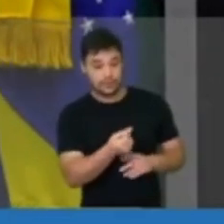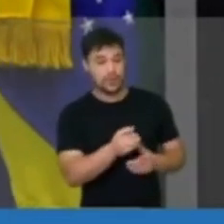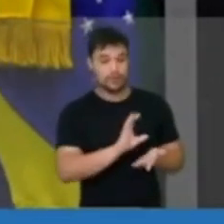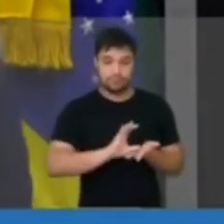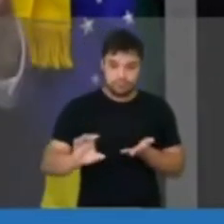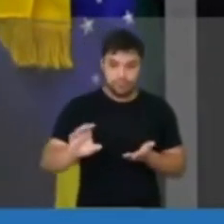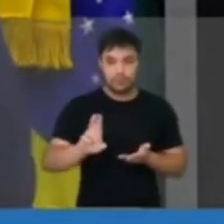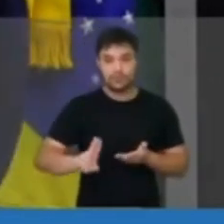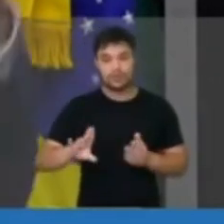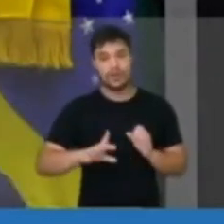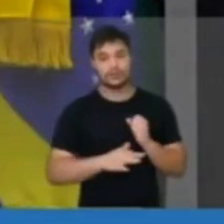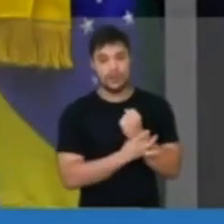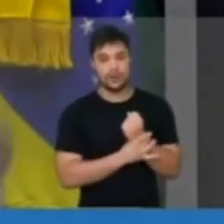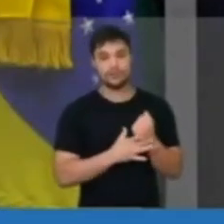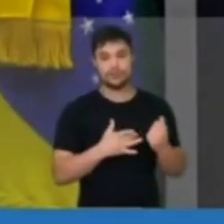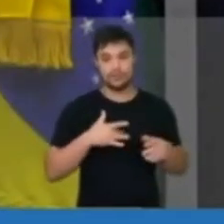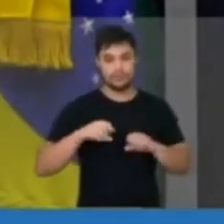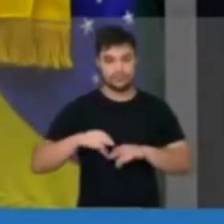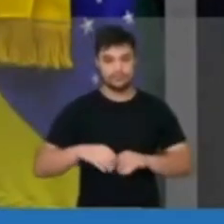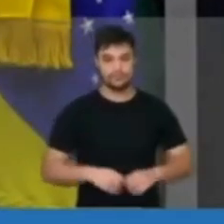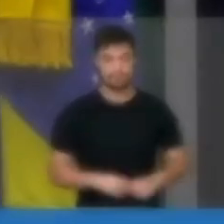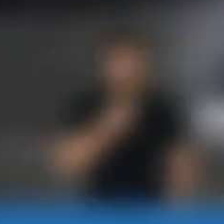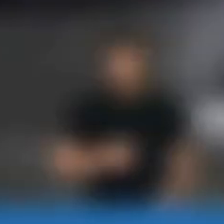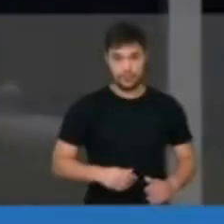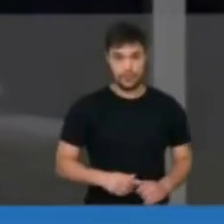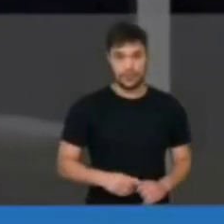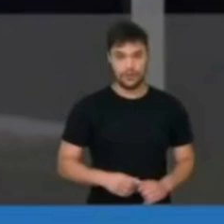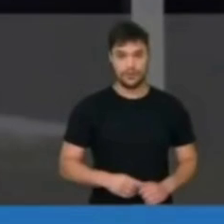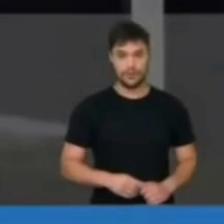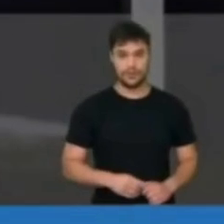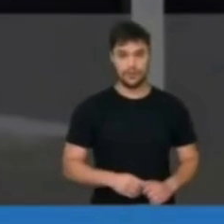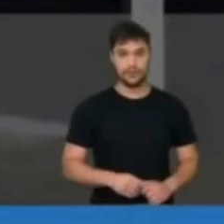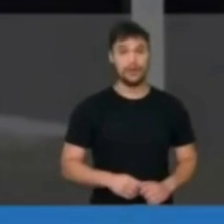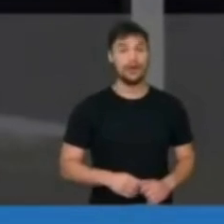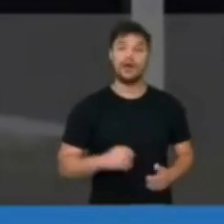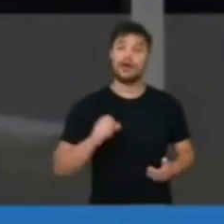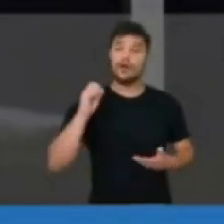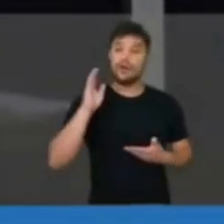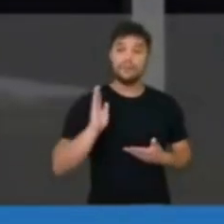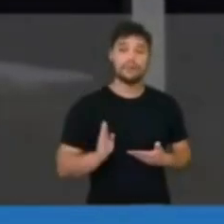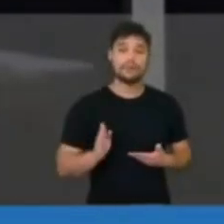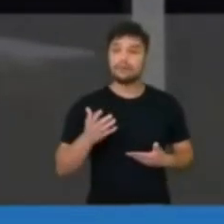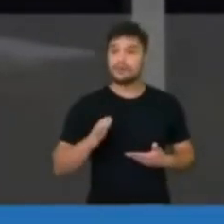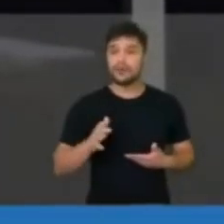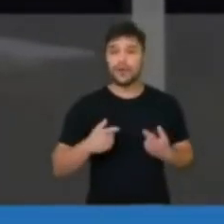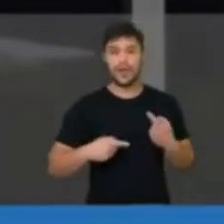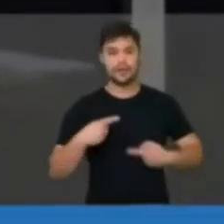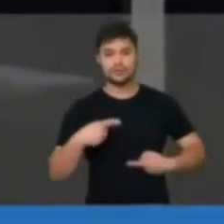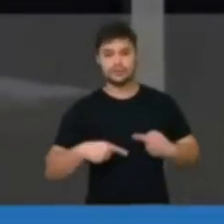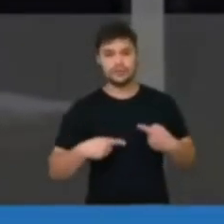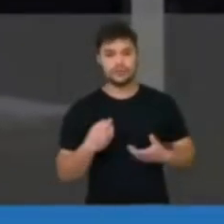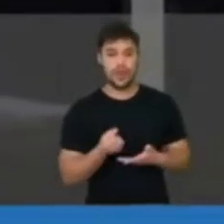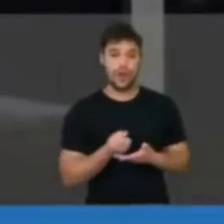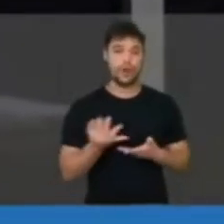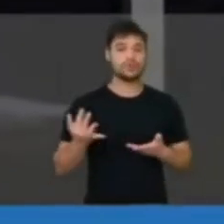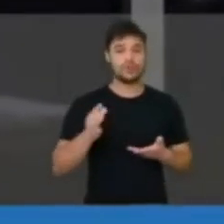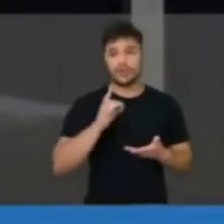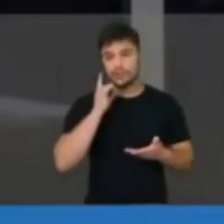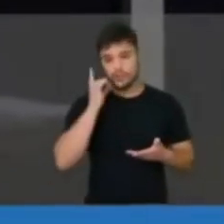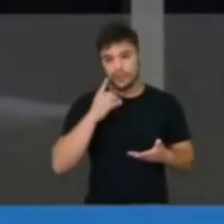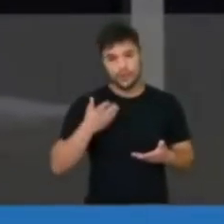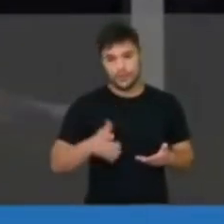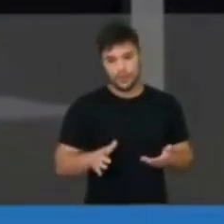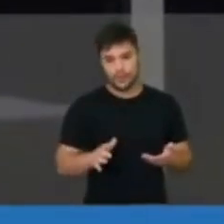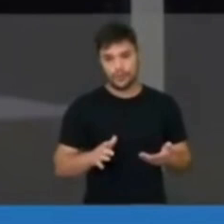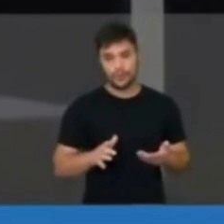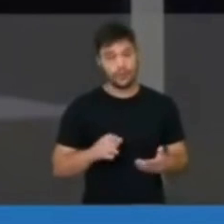aplicado para segurança, saúde e educação. Obrigado. O Brasil não quer discutir o aumento do número de cadeiras de deputados.